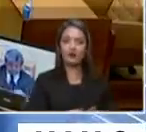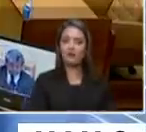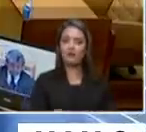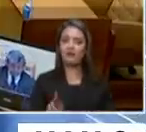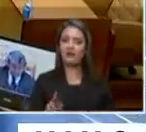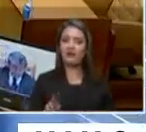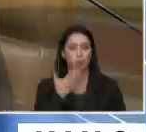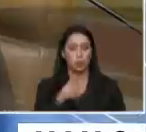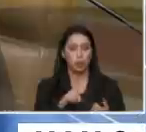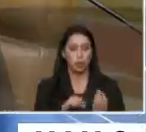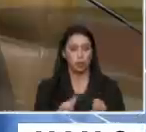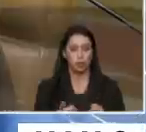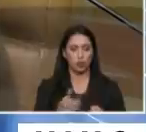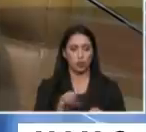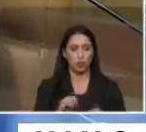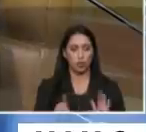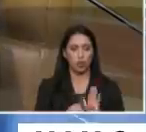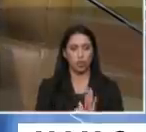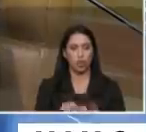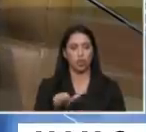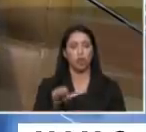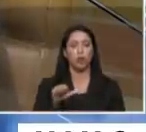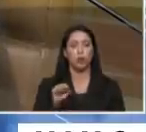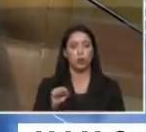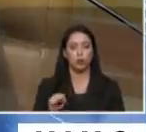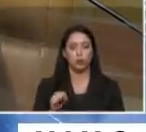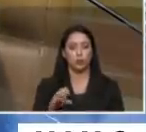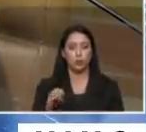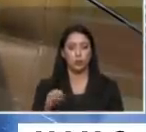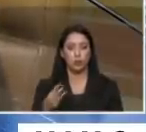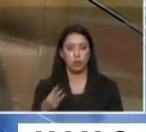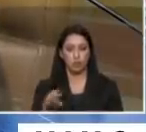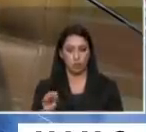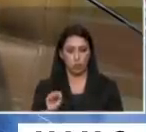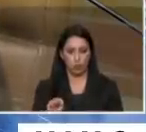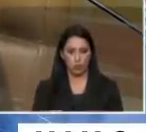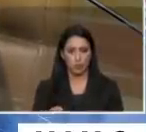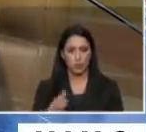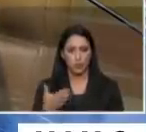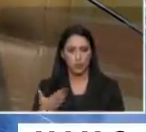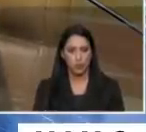discutido depois também com esse recurso apresentado pelos partidos políticos?